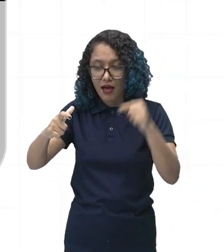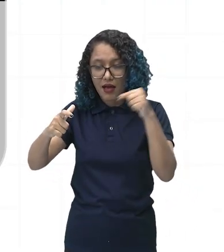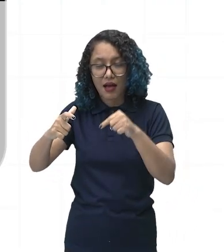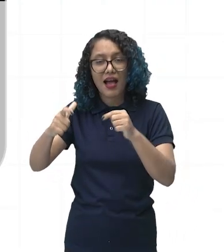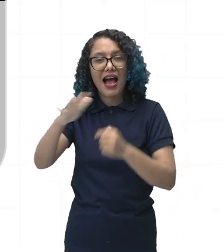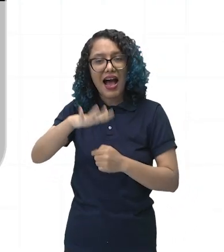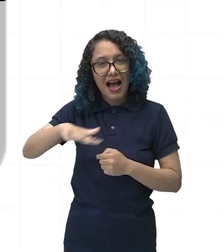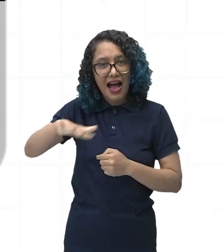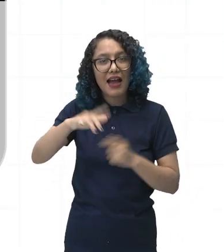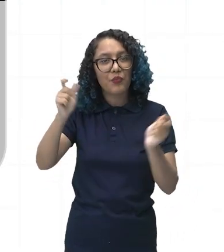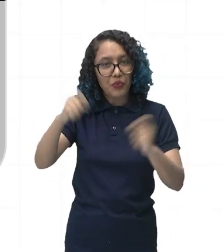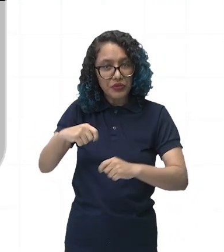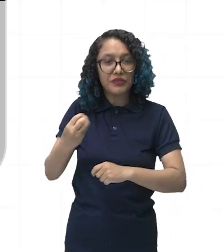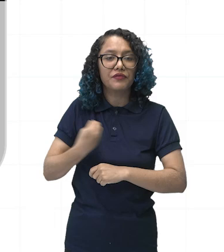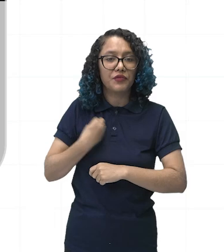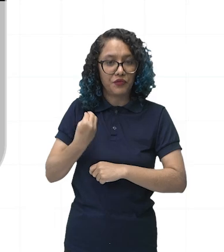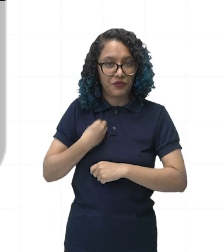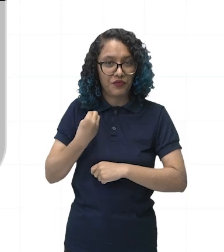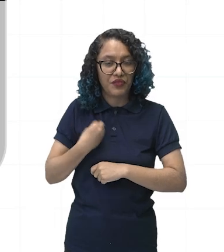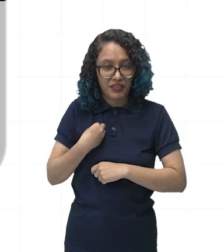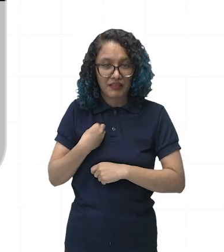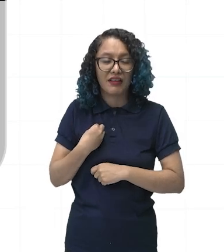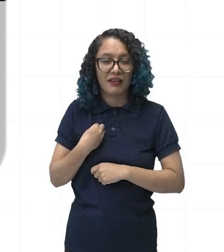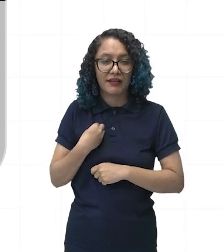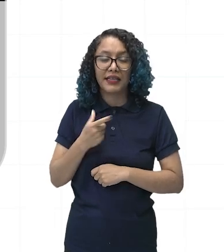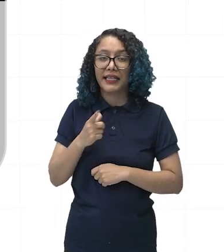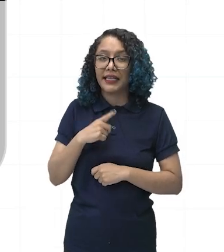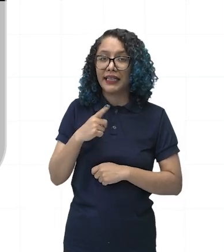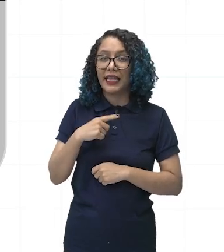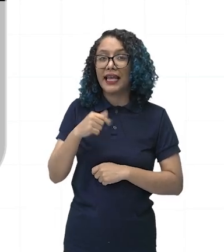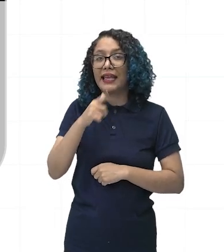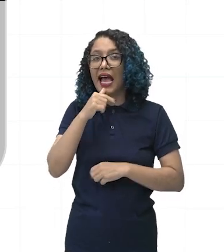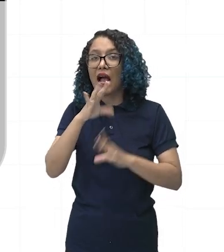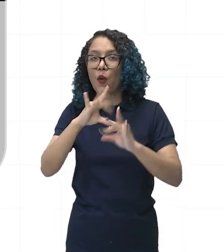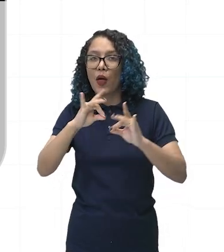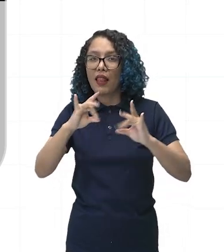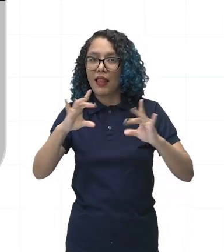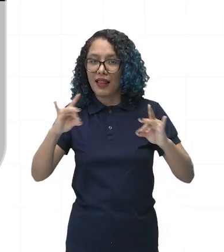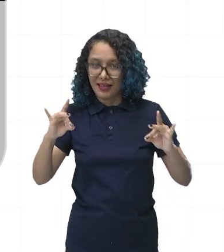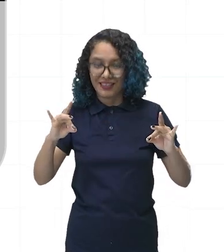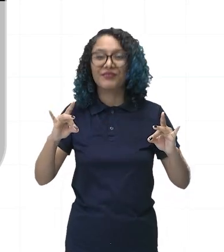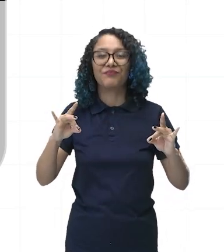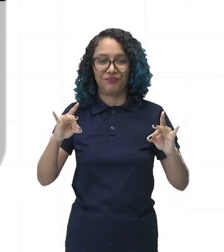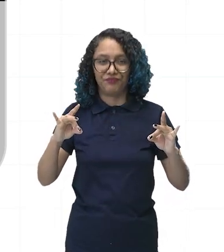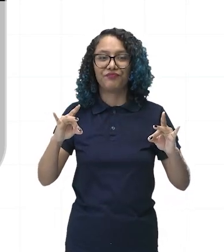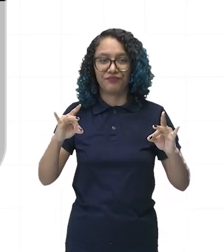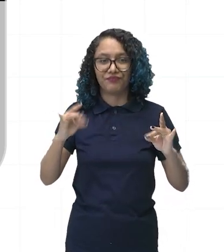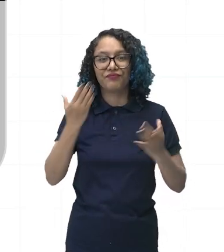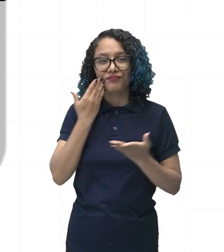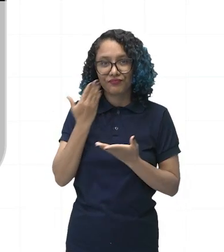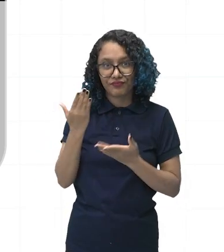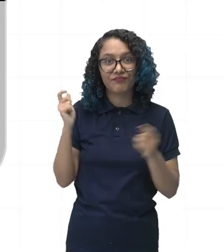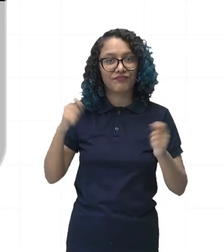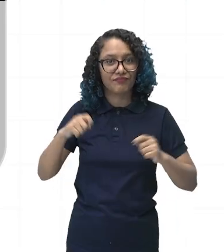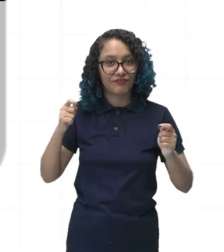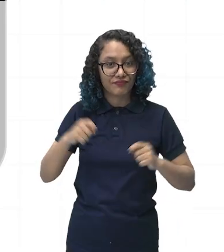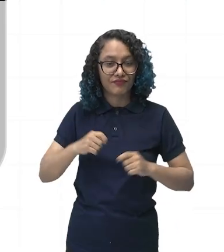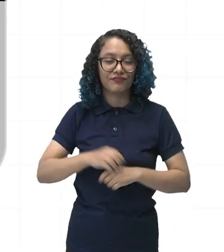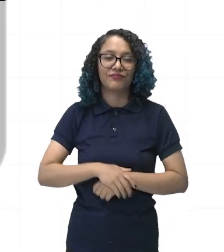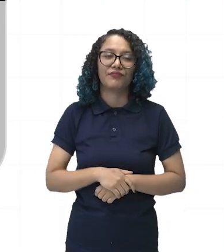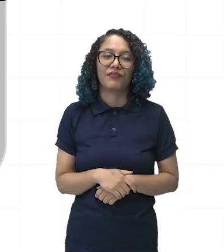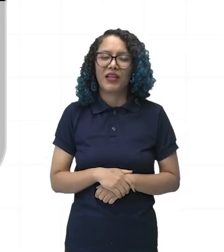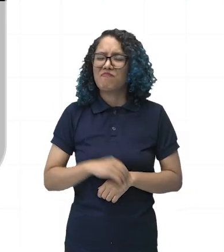que representa, então, a zona onde a gente vai ter a água presente no seu estado líquido, que